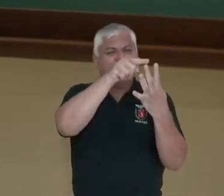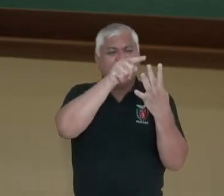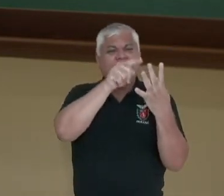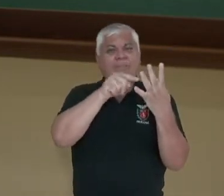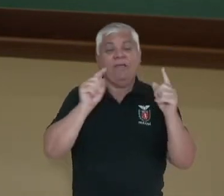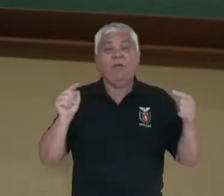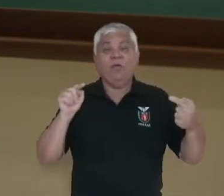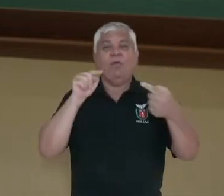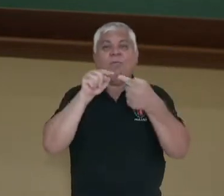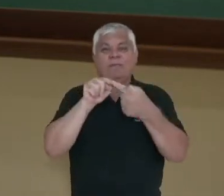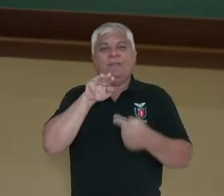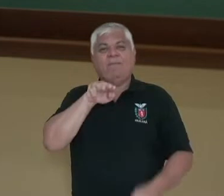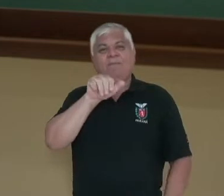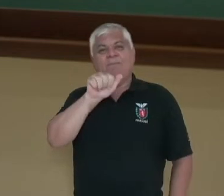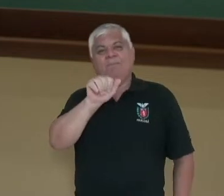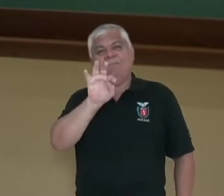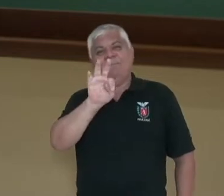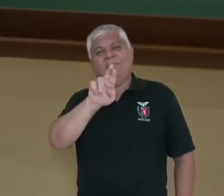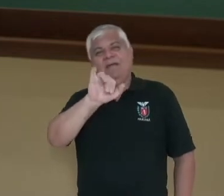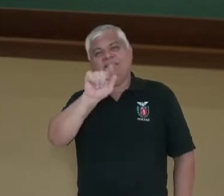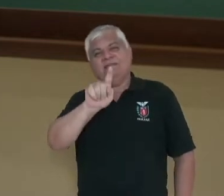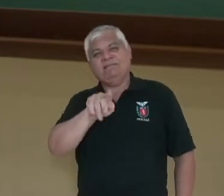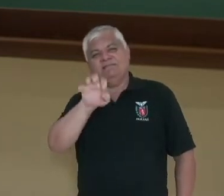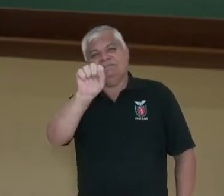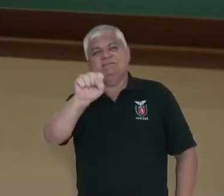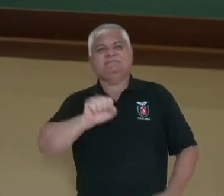com matrizes, que é o nosso conteúdo.